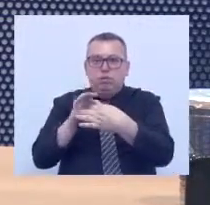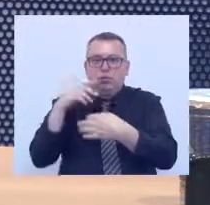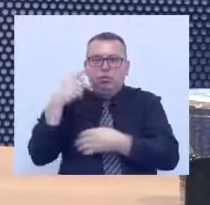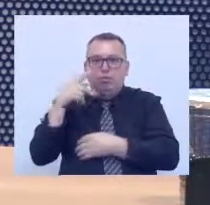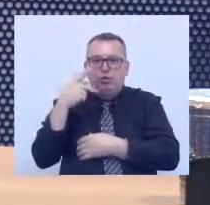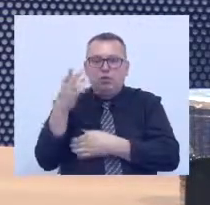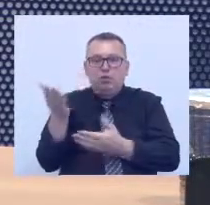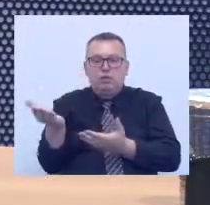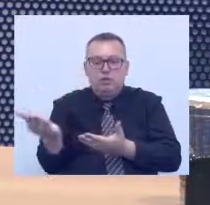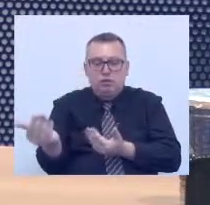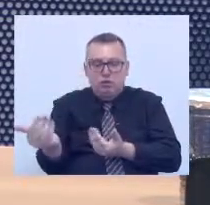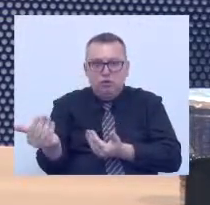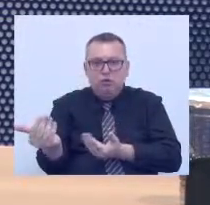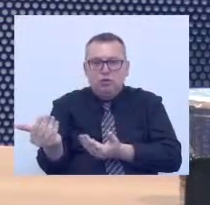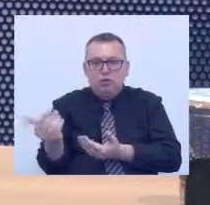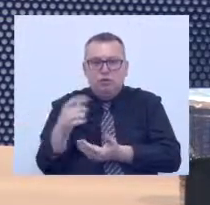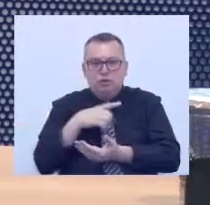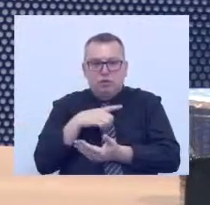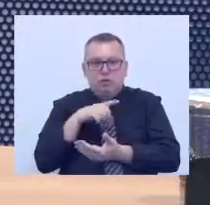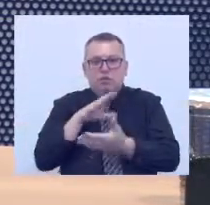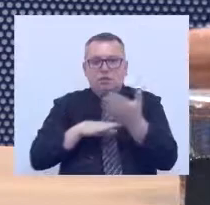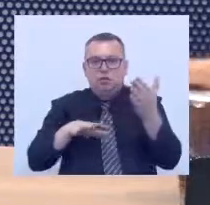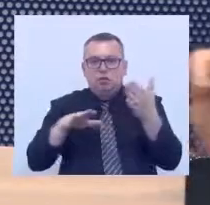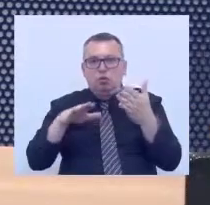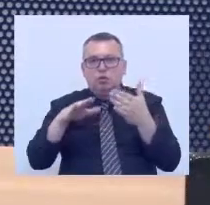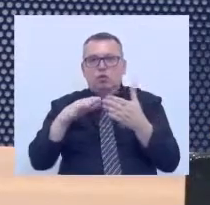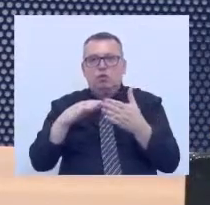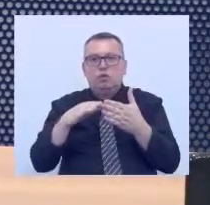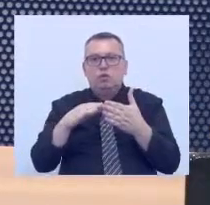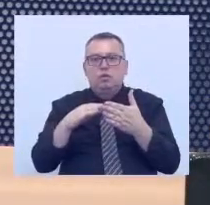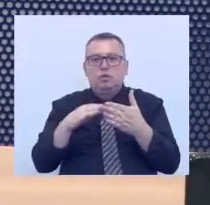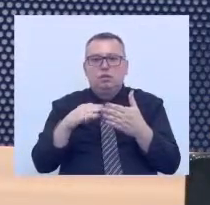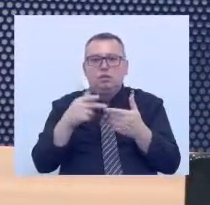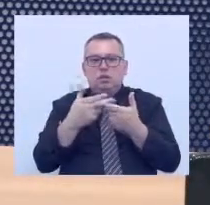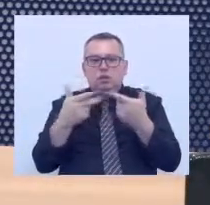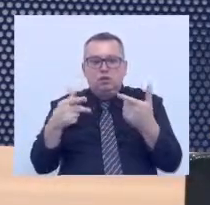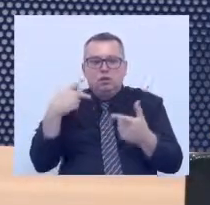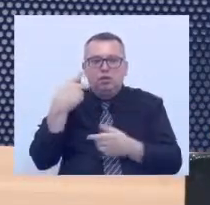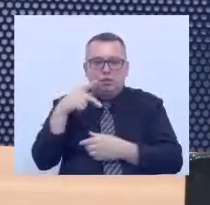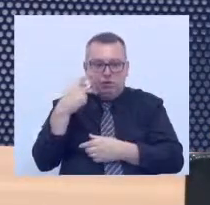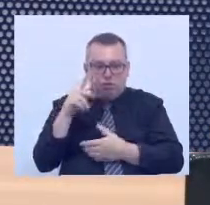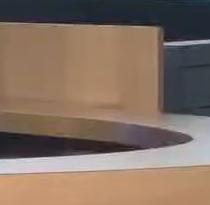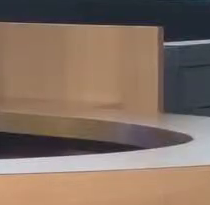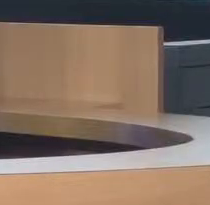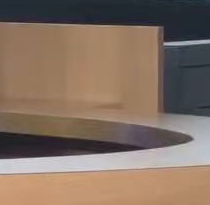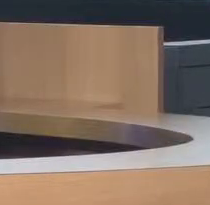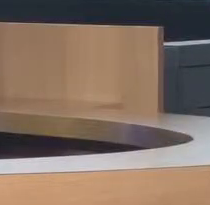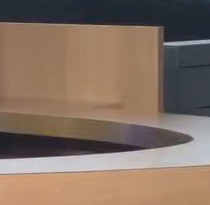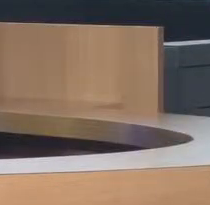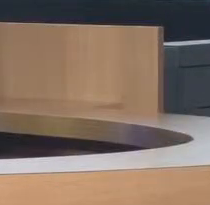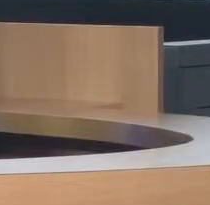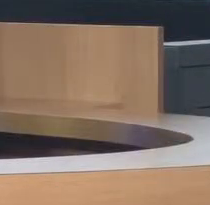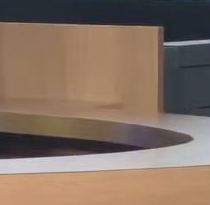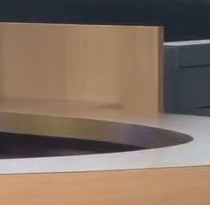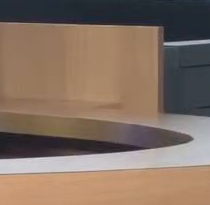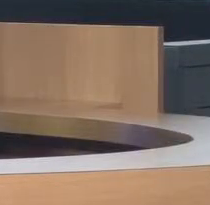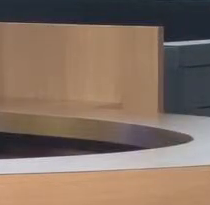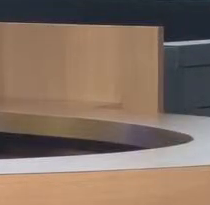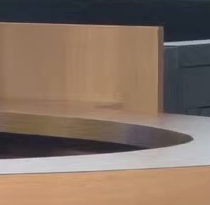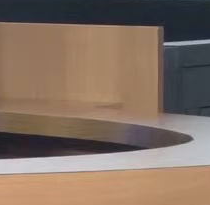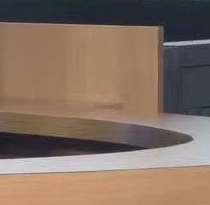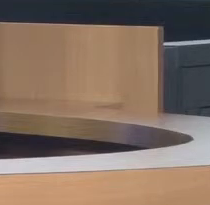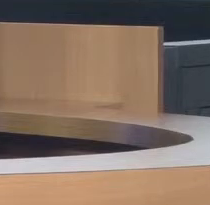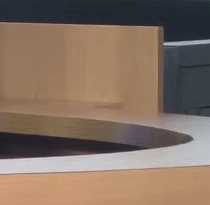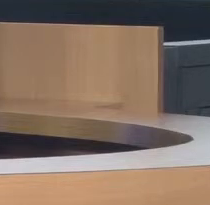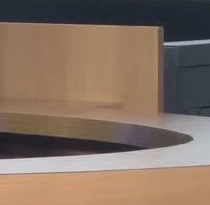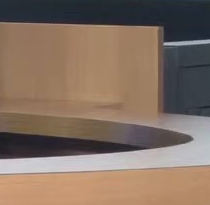de juventude, elas passam por todas as políticas colocadas. Finalizando o primeiro dia de